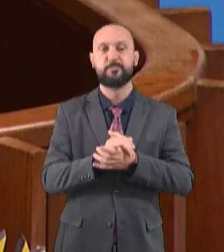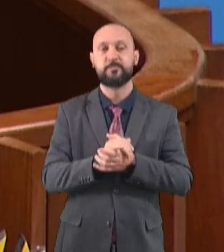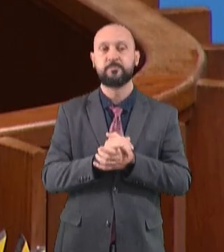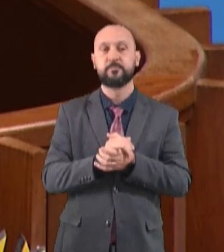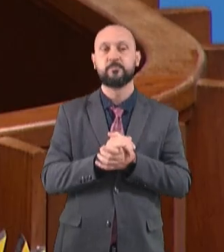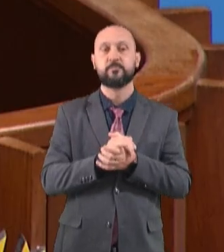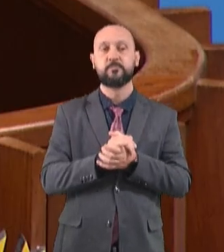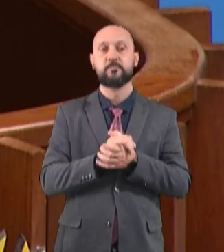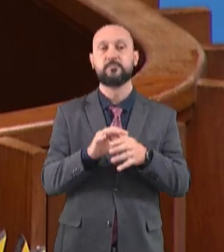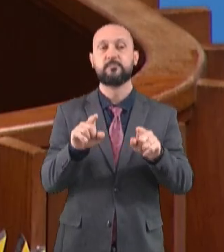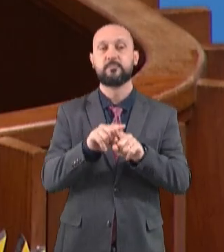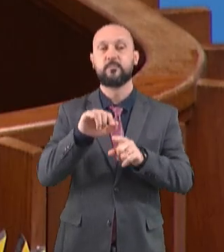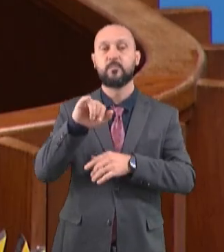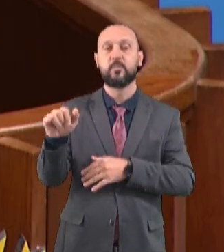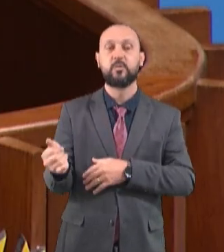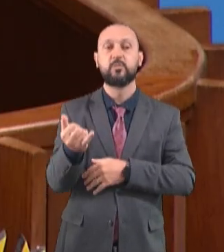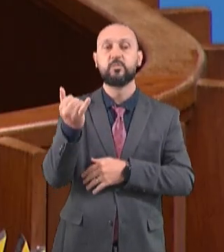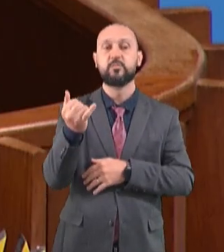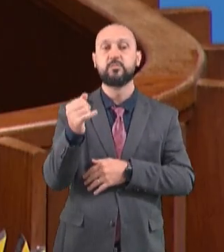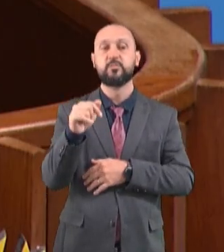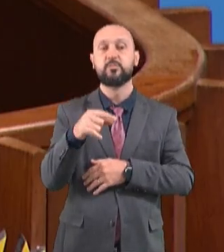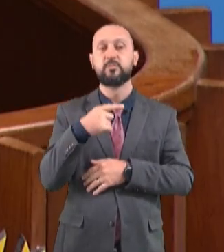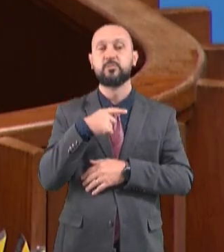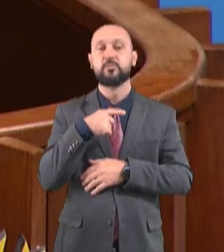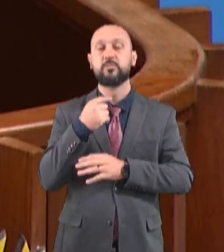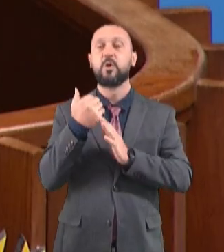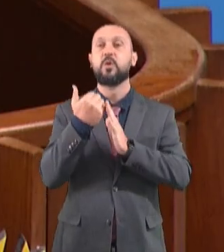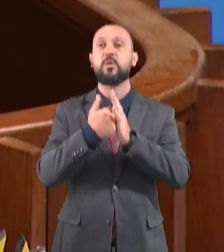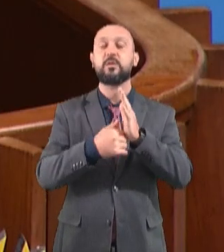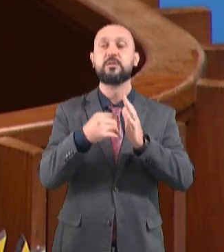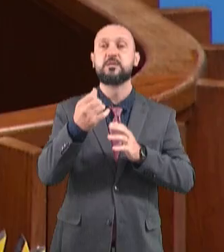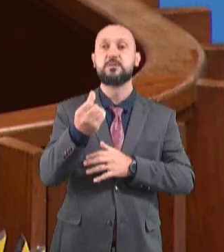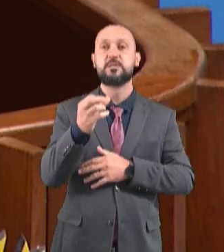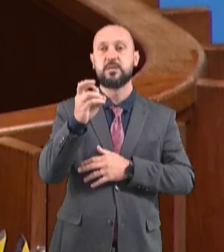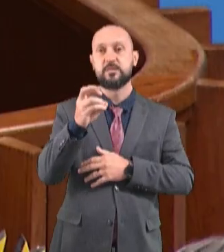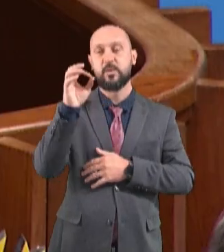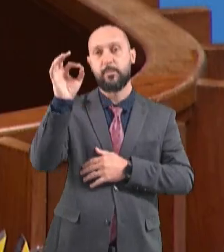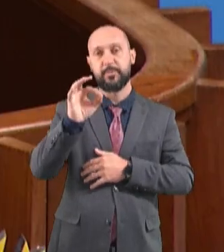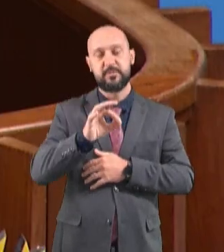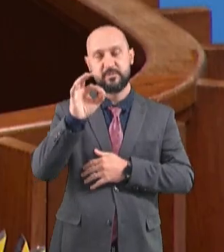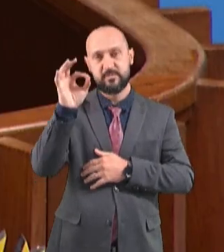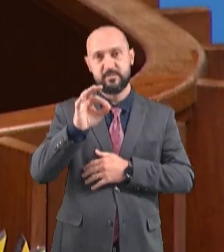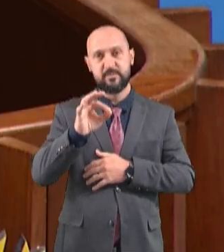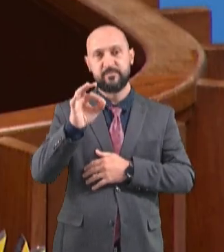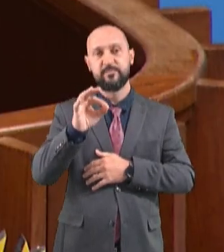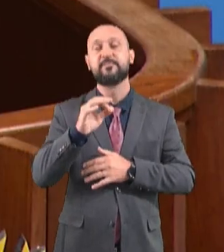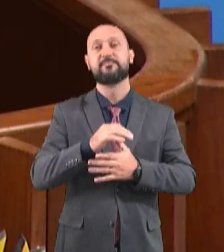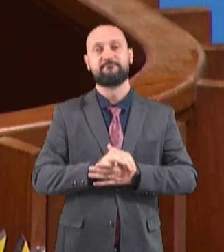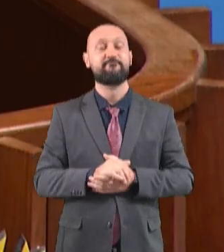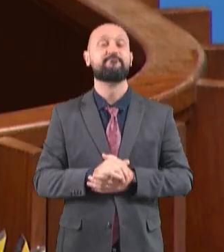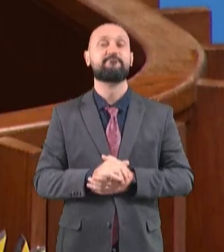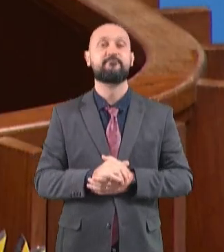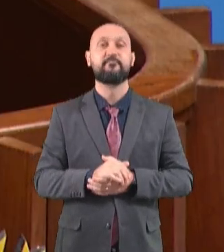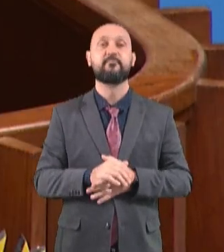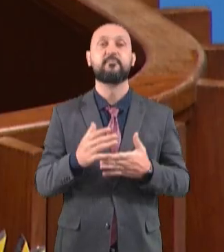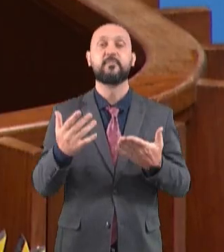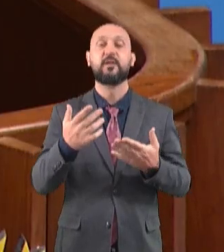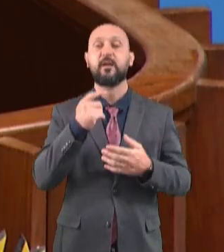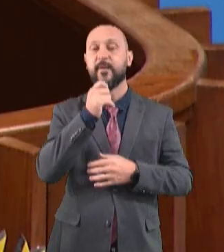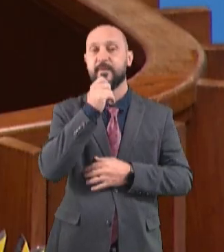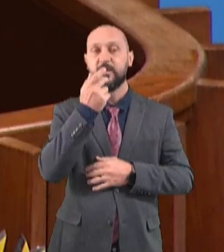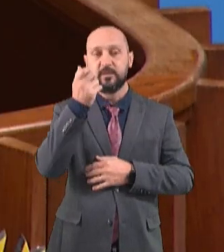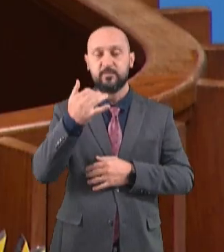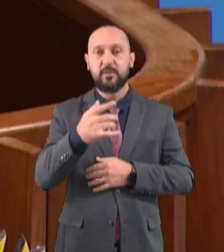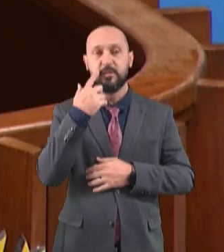e no caso dos juros, uma redução de 65% dos juros de mora. E eu até quero dizer,